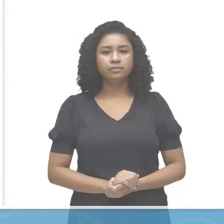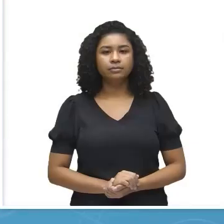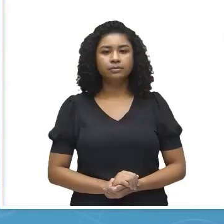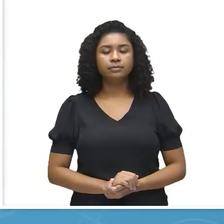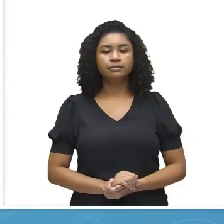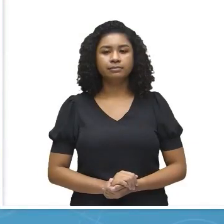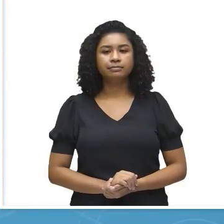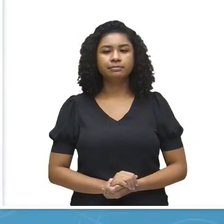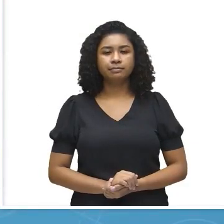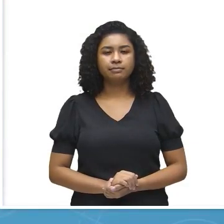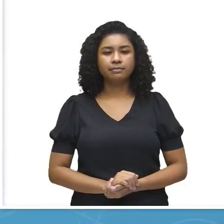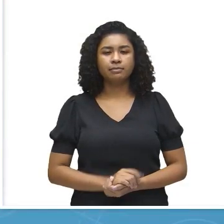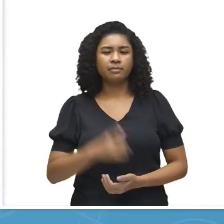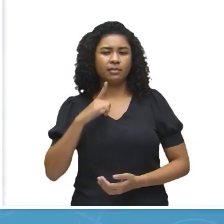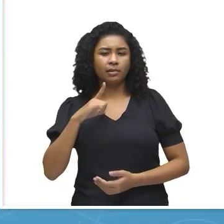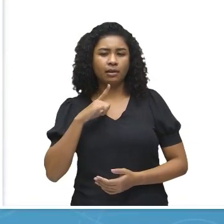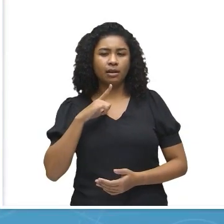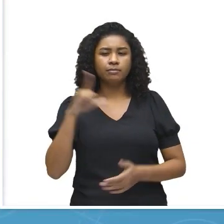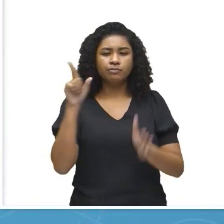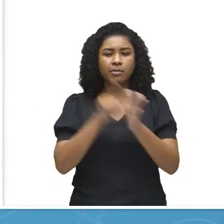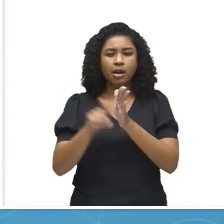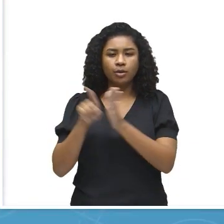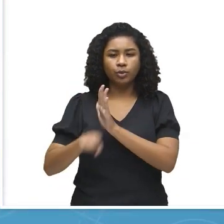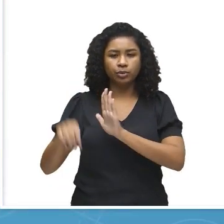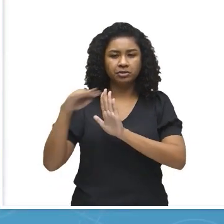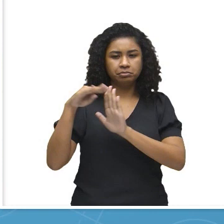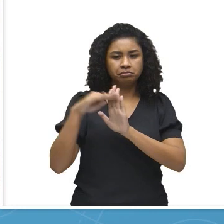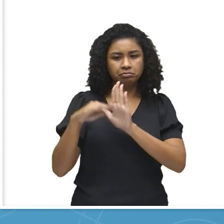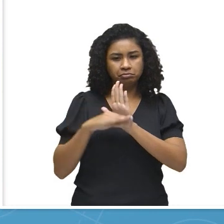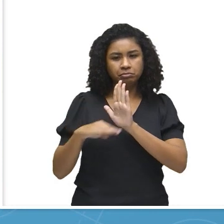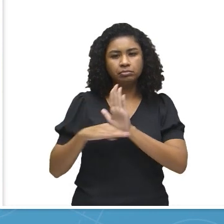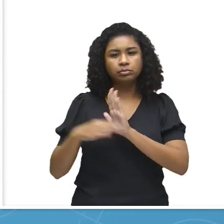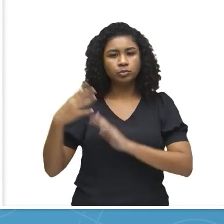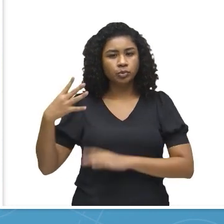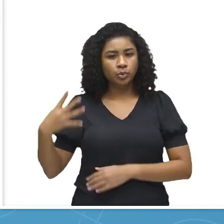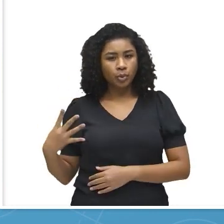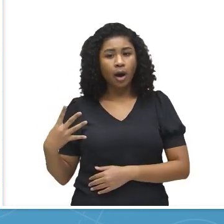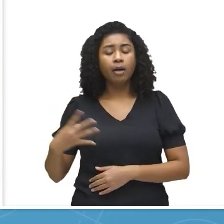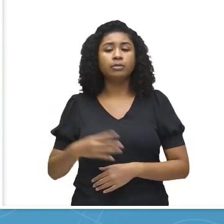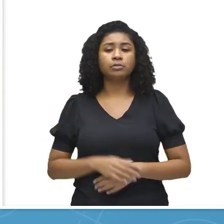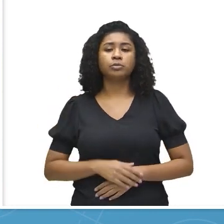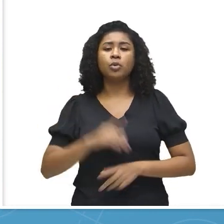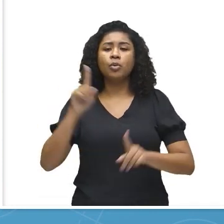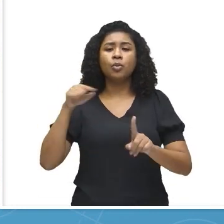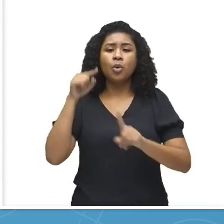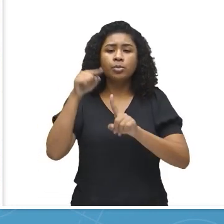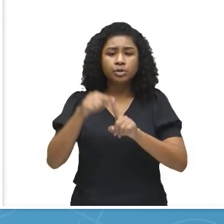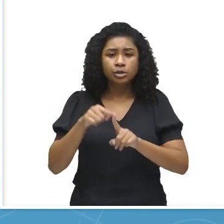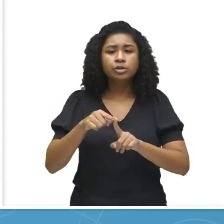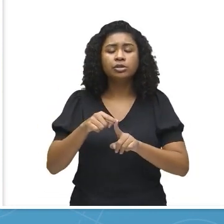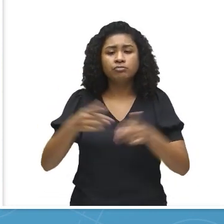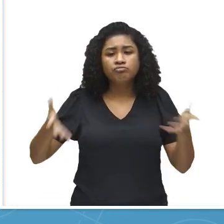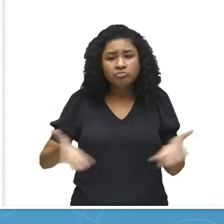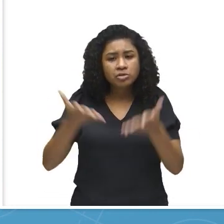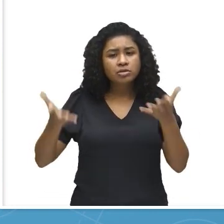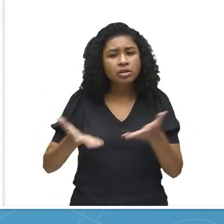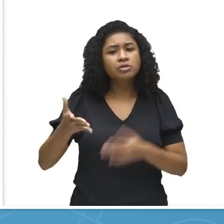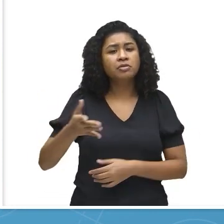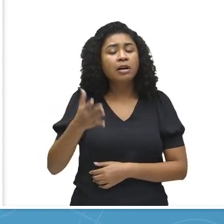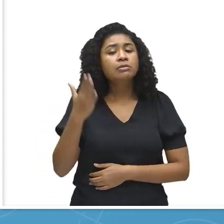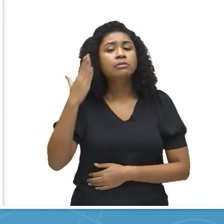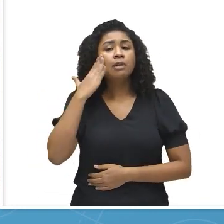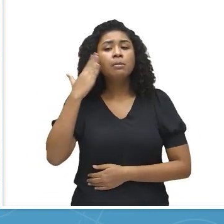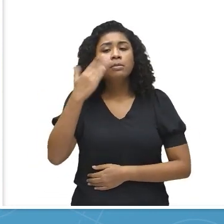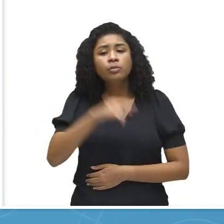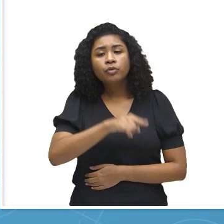Nós teremos aqui algumas questões repassadas para vocês, com o intuito de testar o conhecimento de vocês, o quanto vocês assimilaram